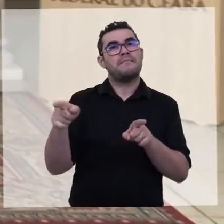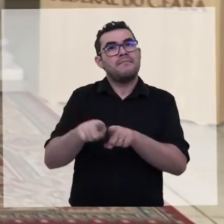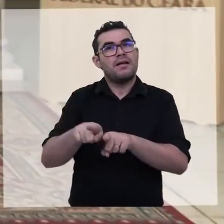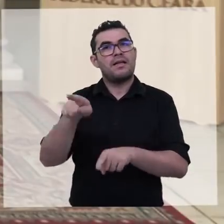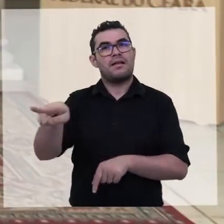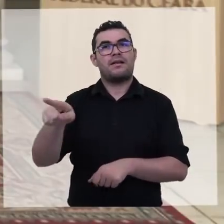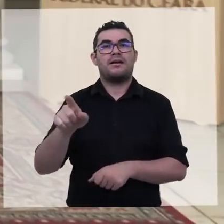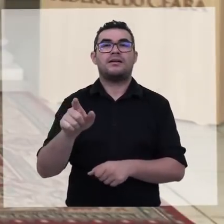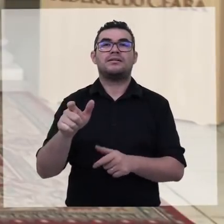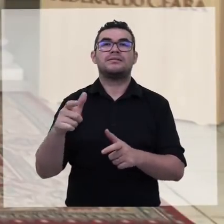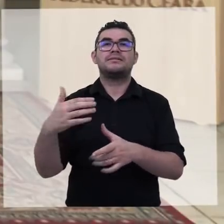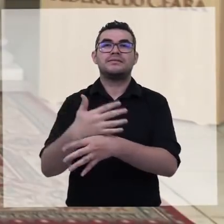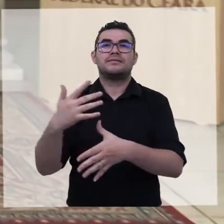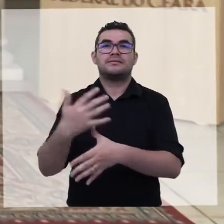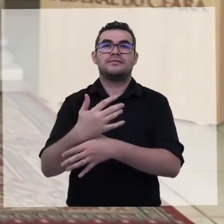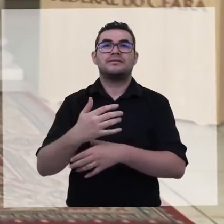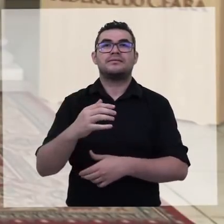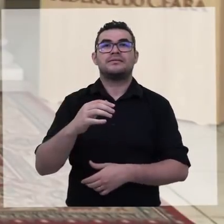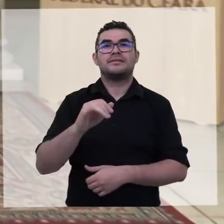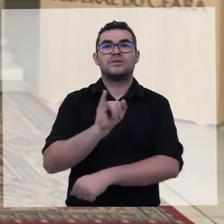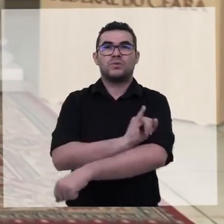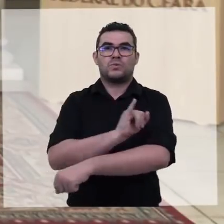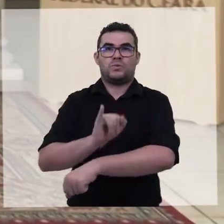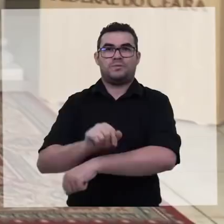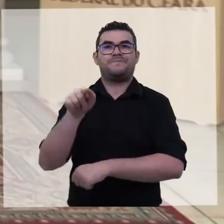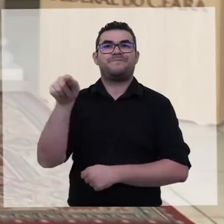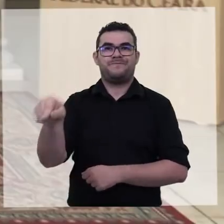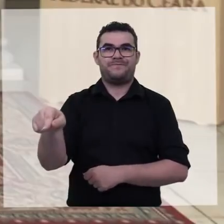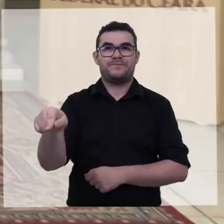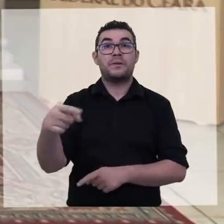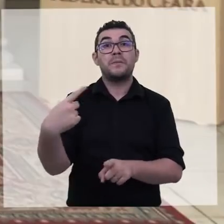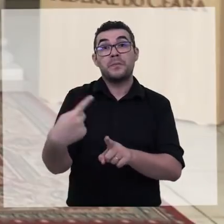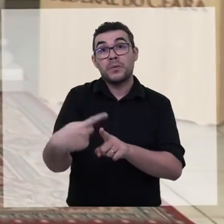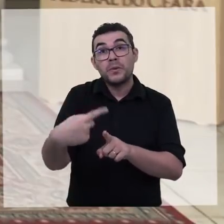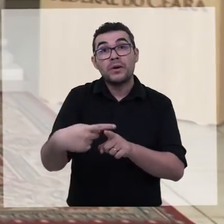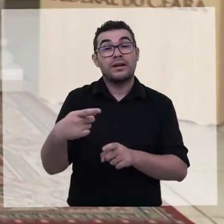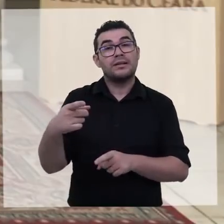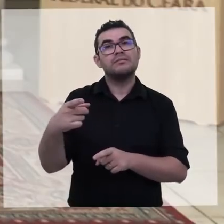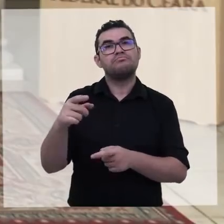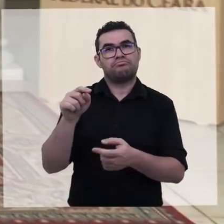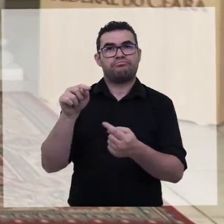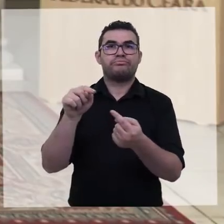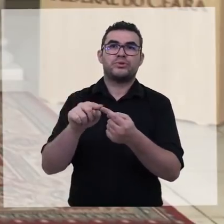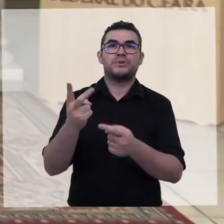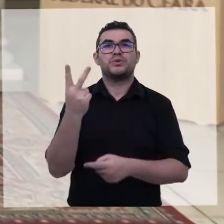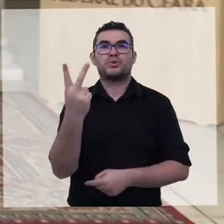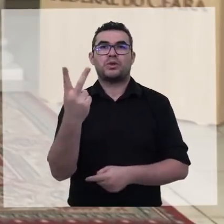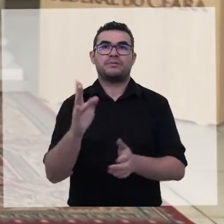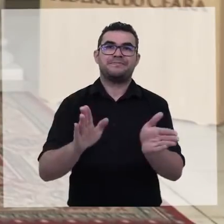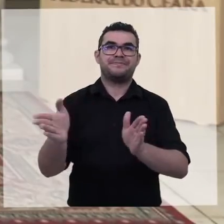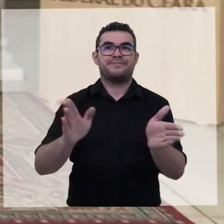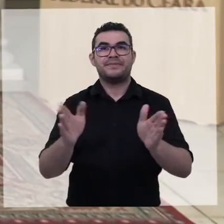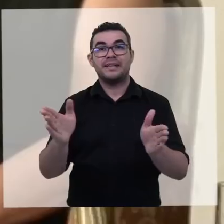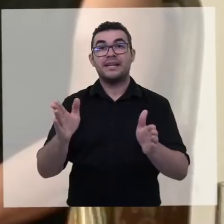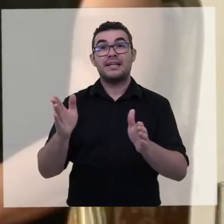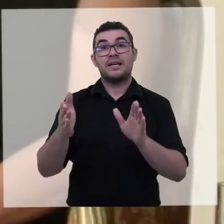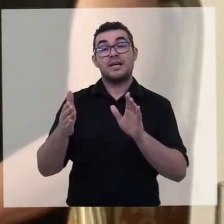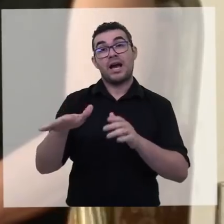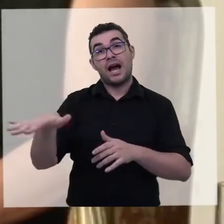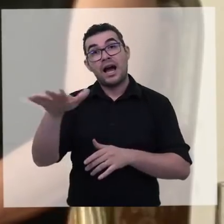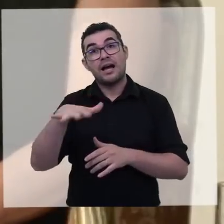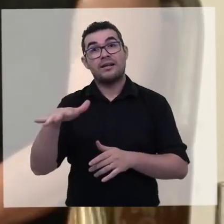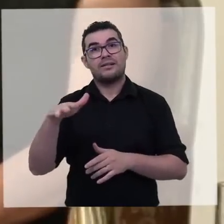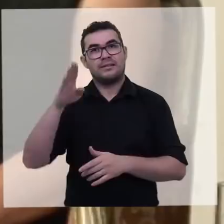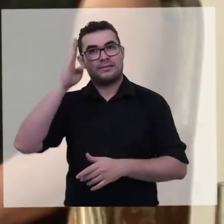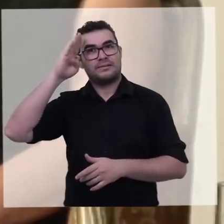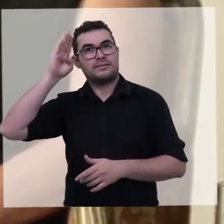né? Principalmente por essa parte social, por ter uma pesquisa contextualizada e a parte social.